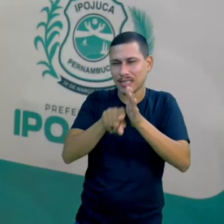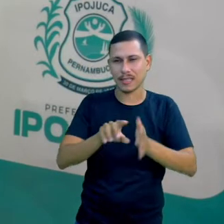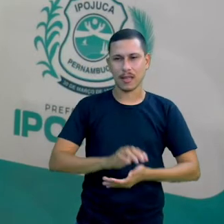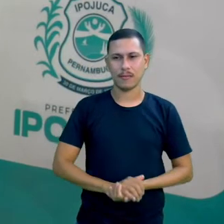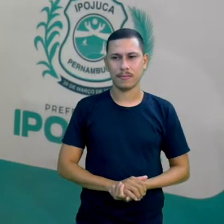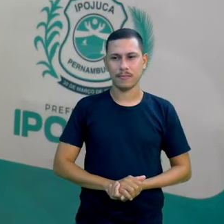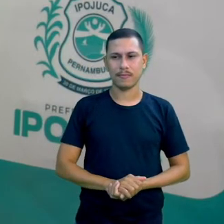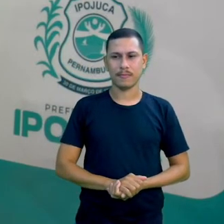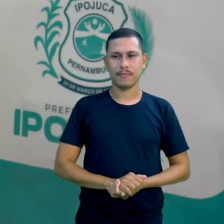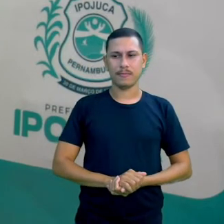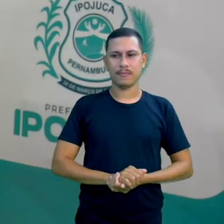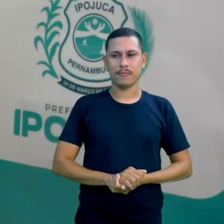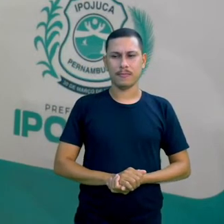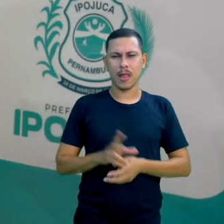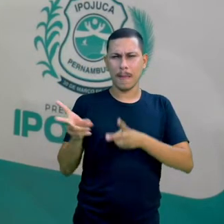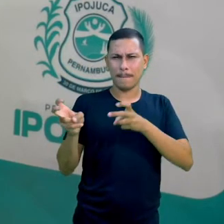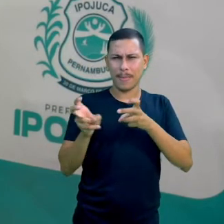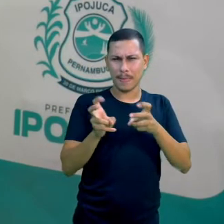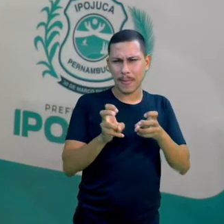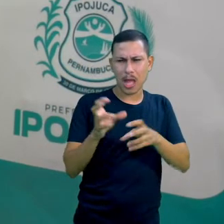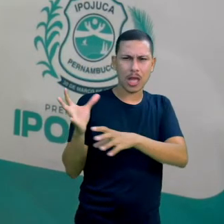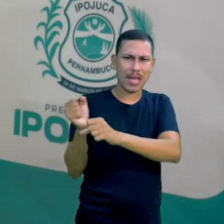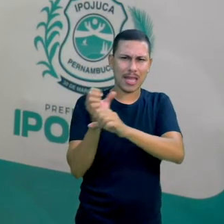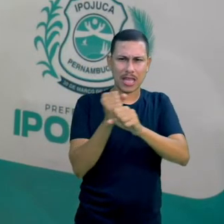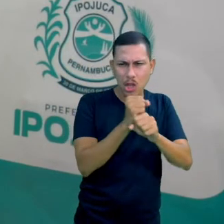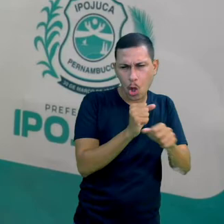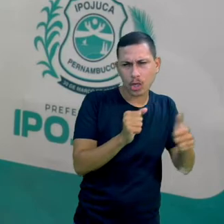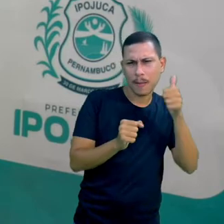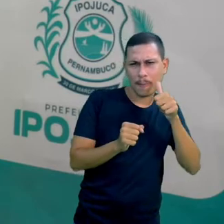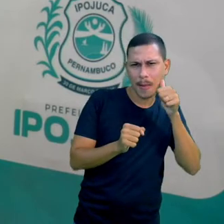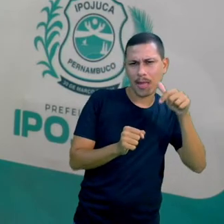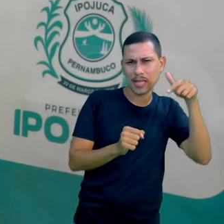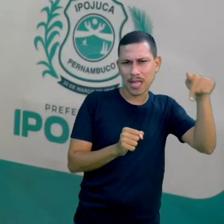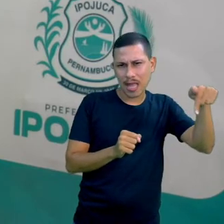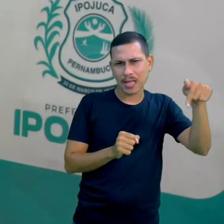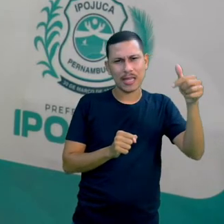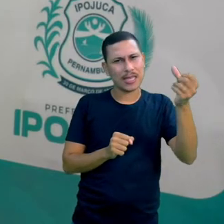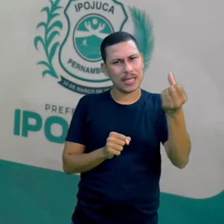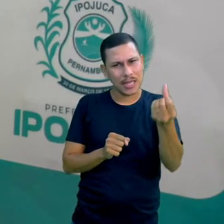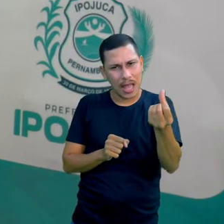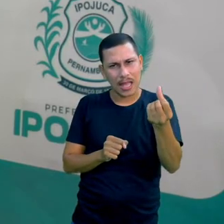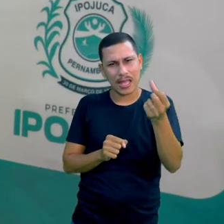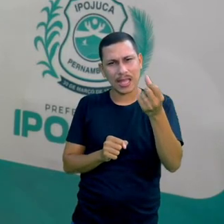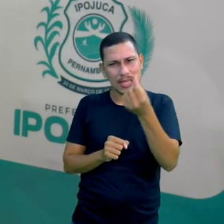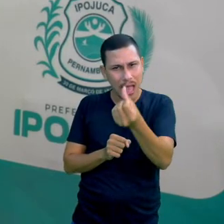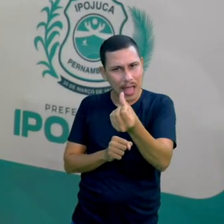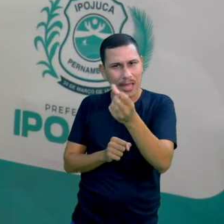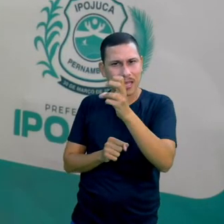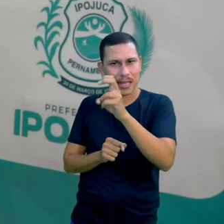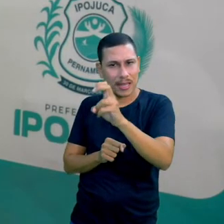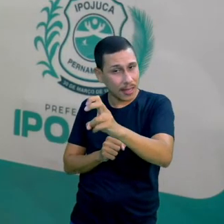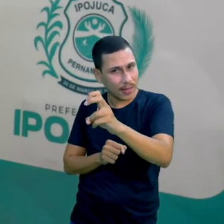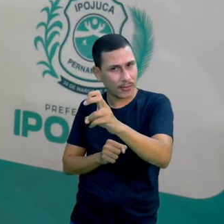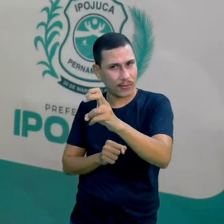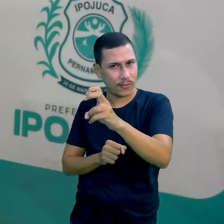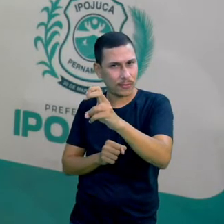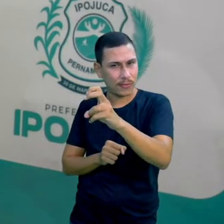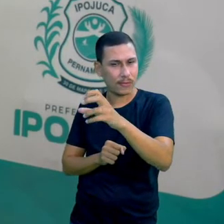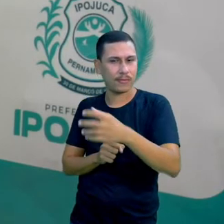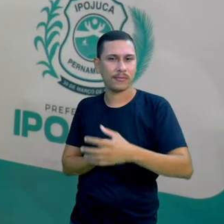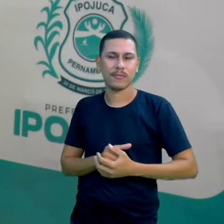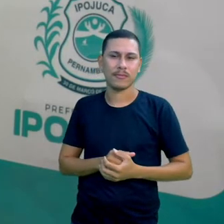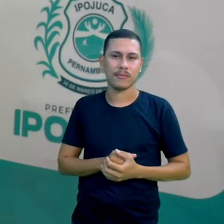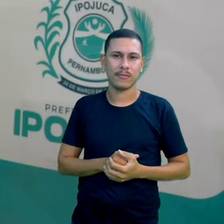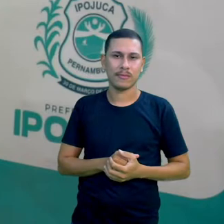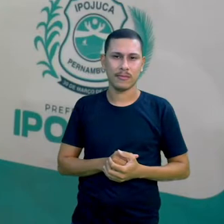Notou que as notas de Júlia, 7, 6, 6, 5,